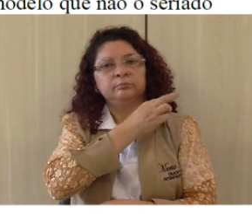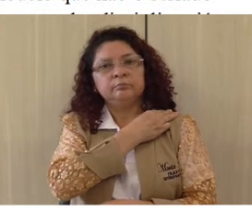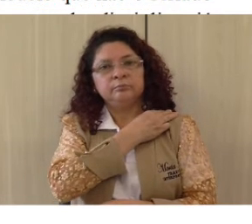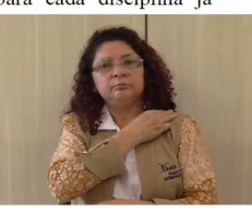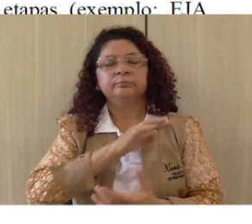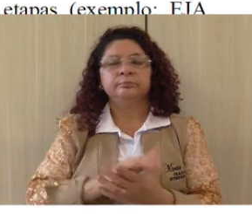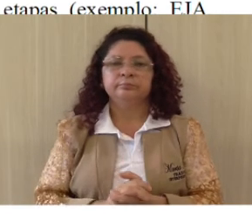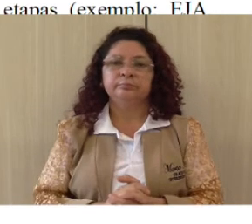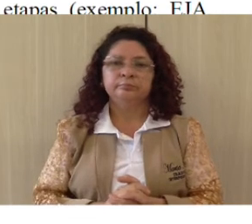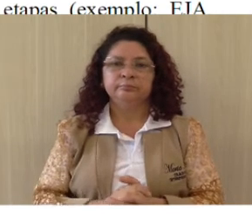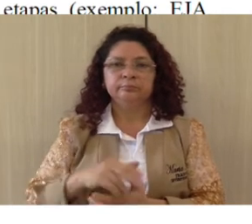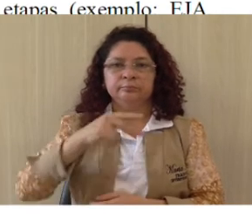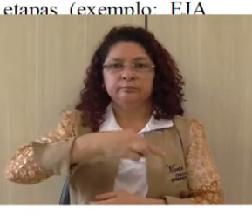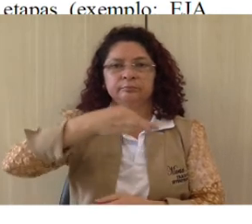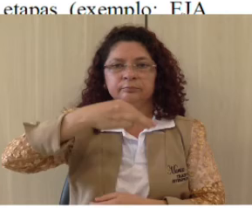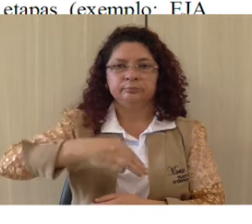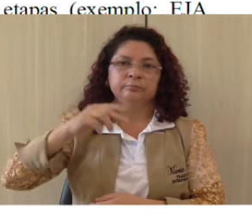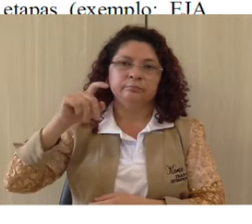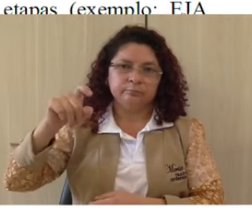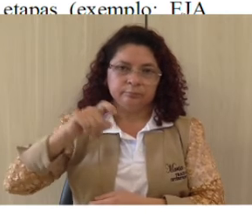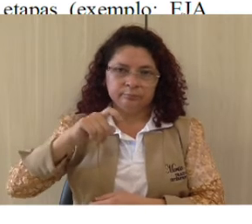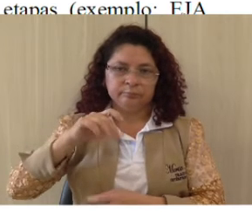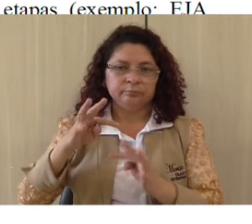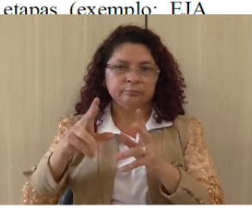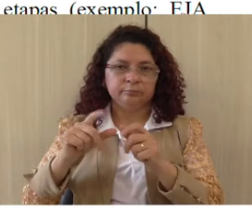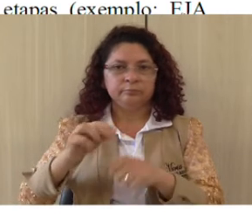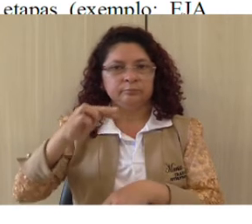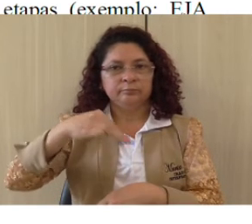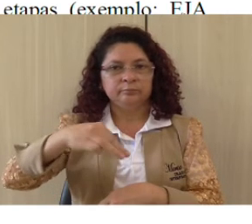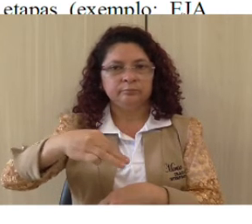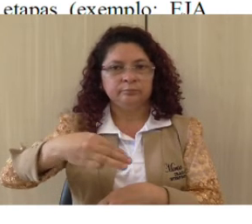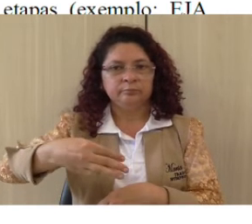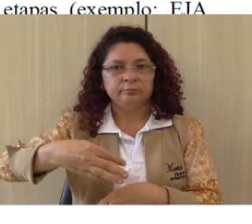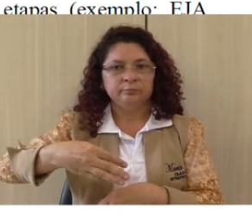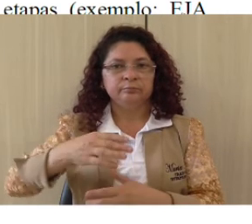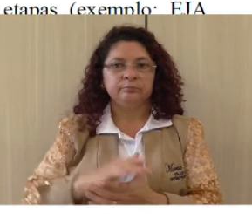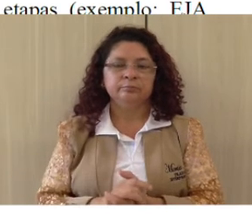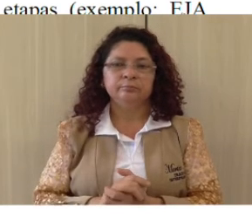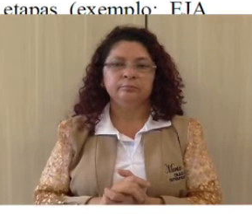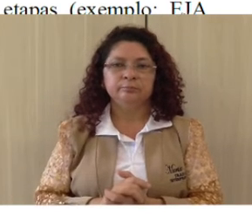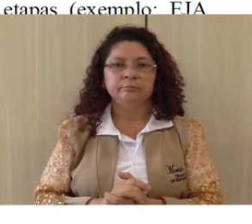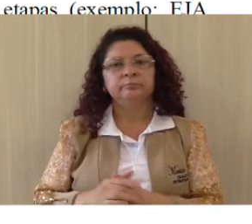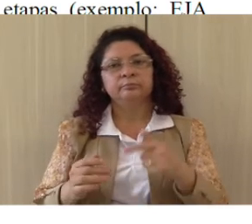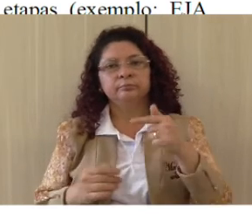médio. MMX corresponderá à média geral de matemática.